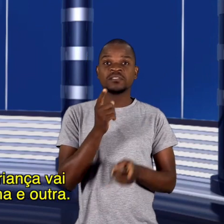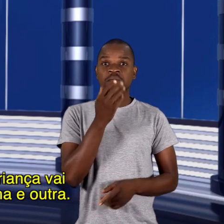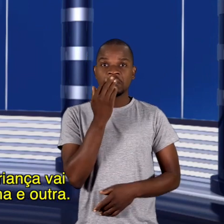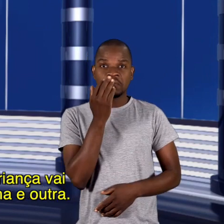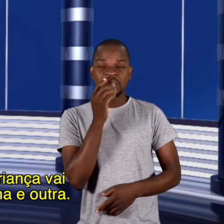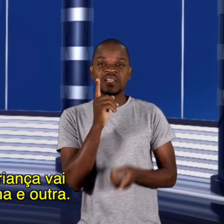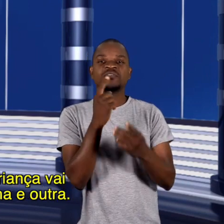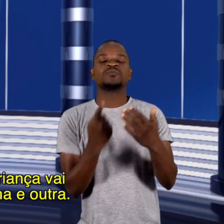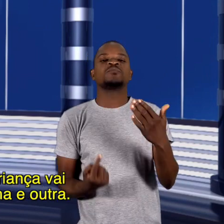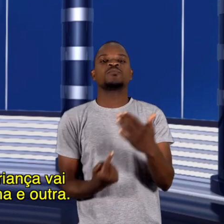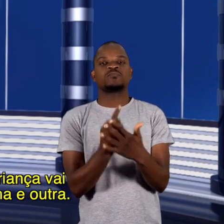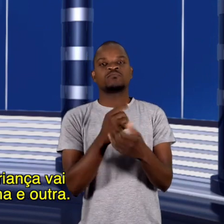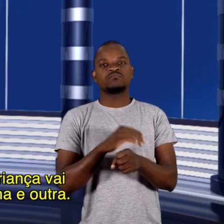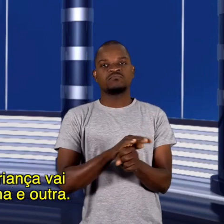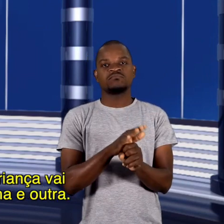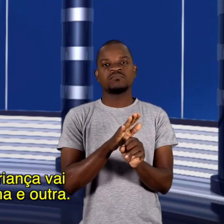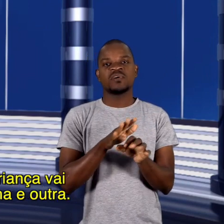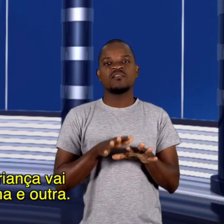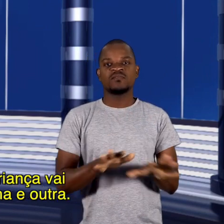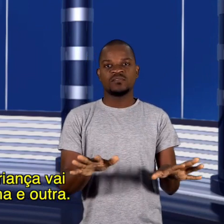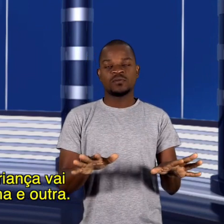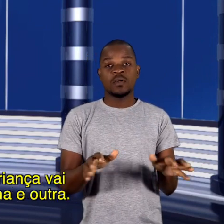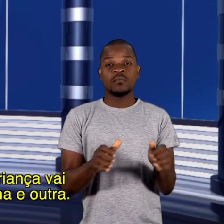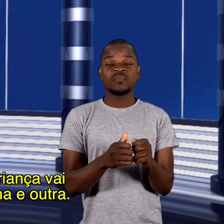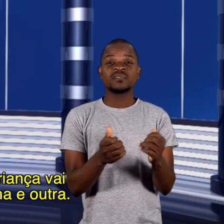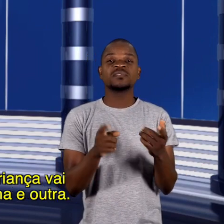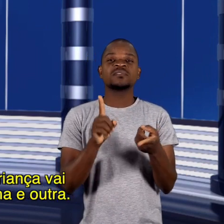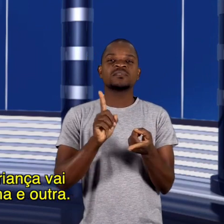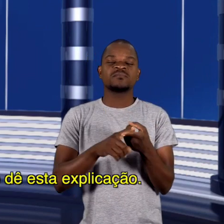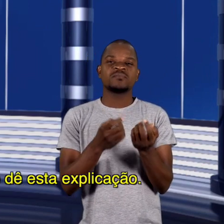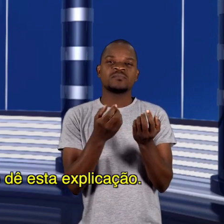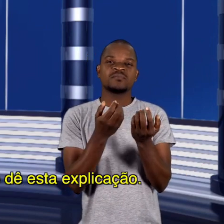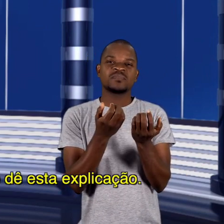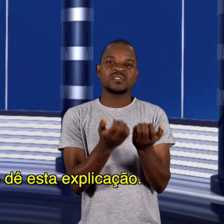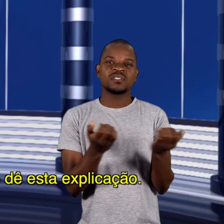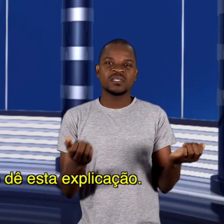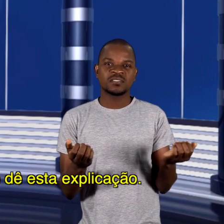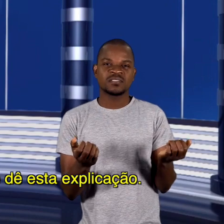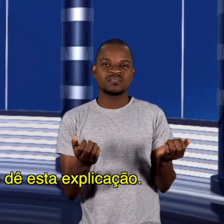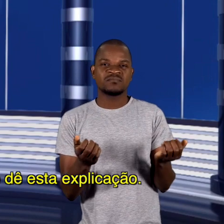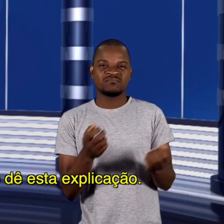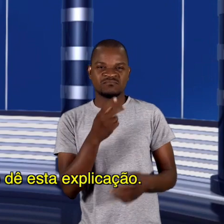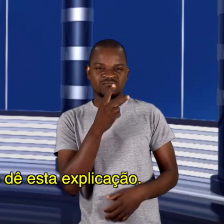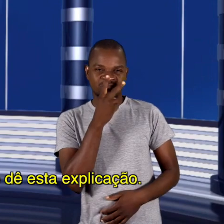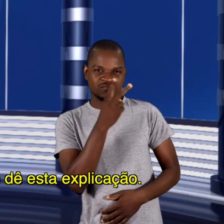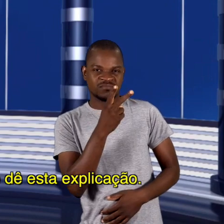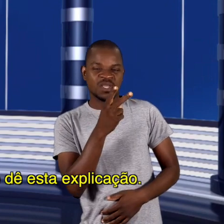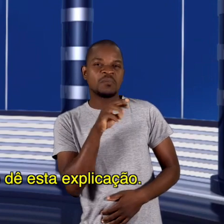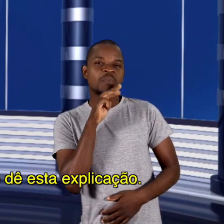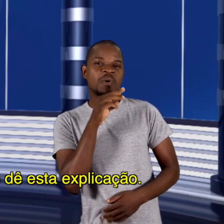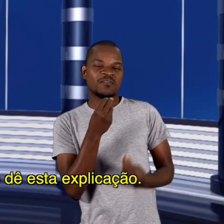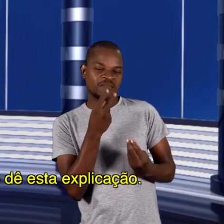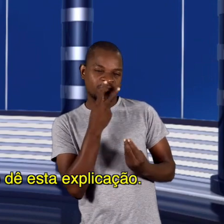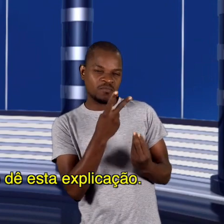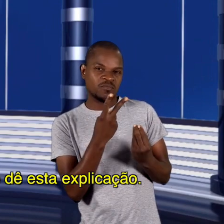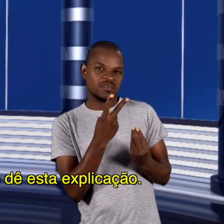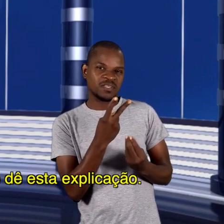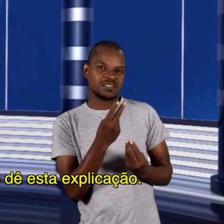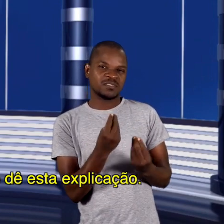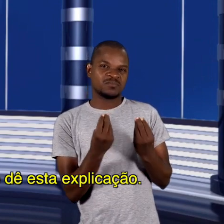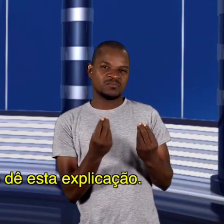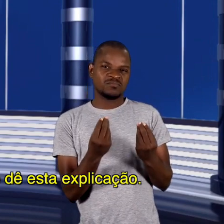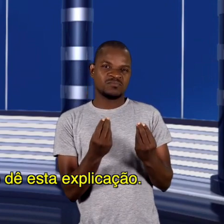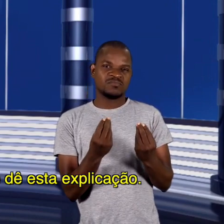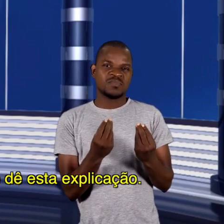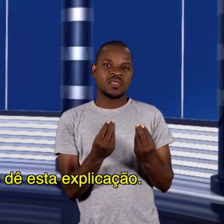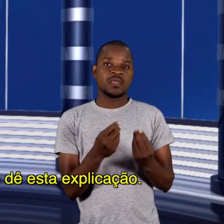Como é que eu, mãe de uma criança, não vou saber qual é a diferença entre uma e outra coisa? Então, é necessário que o próprio Ministério também apareça